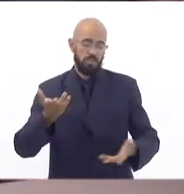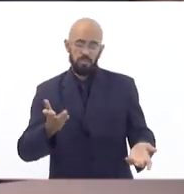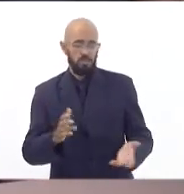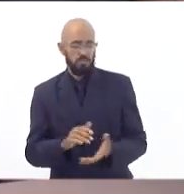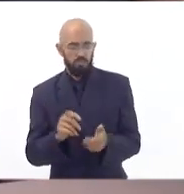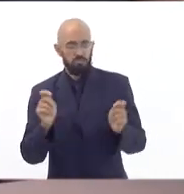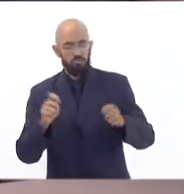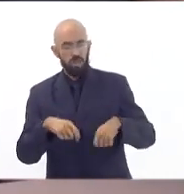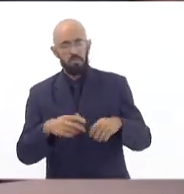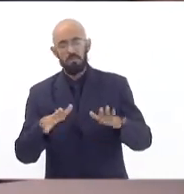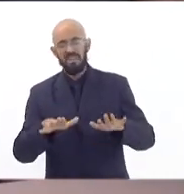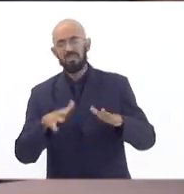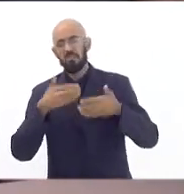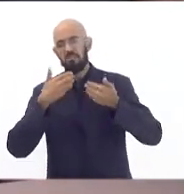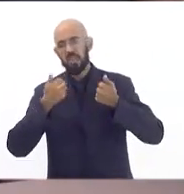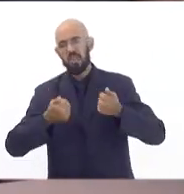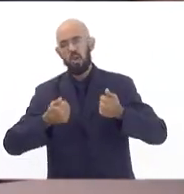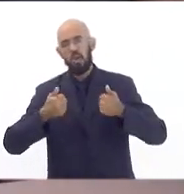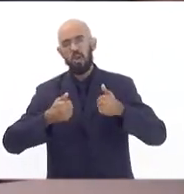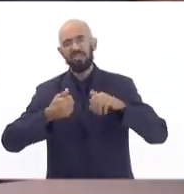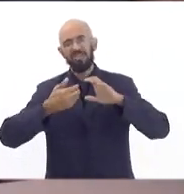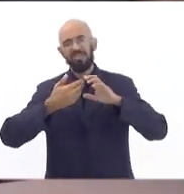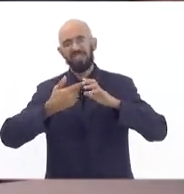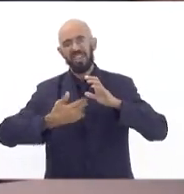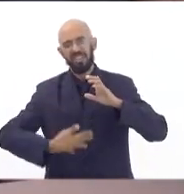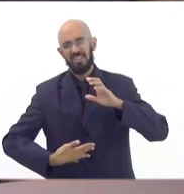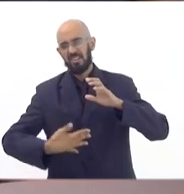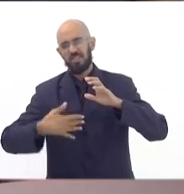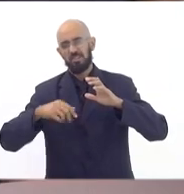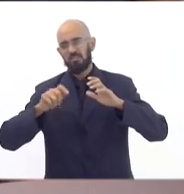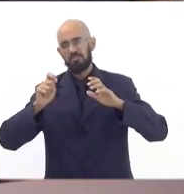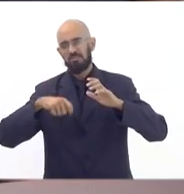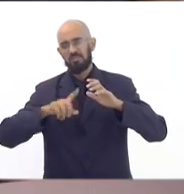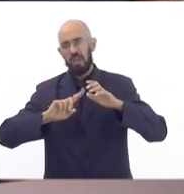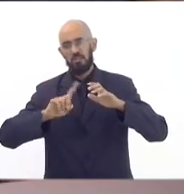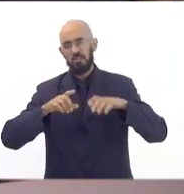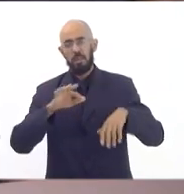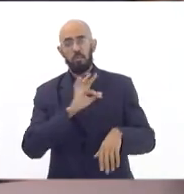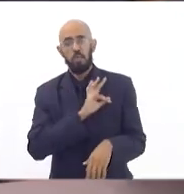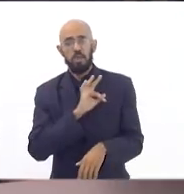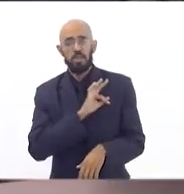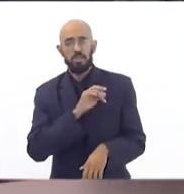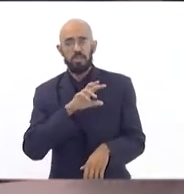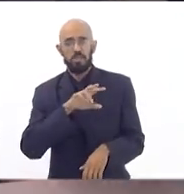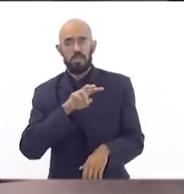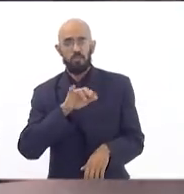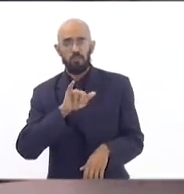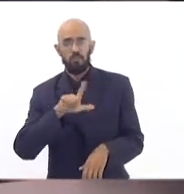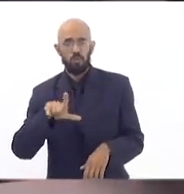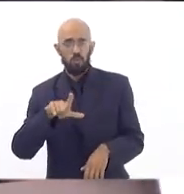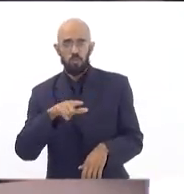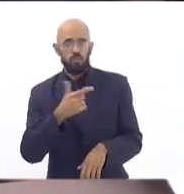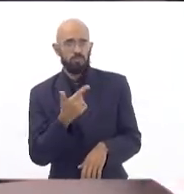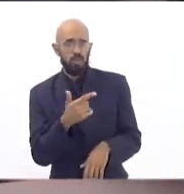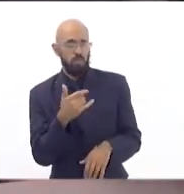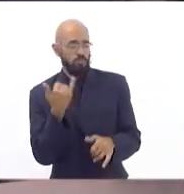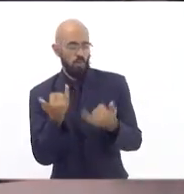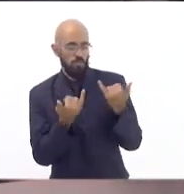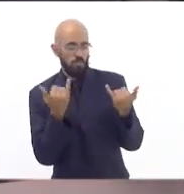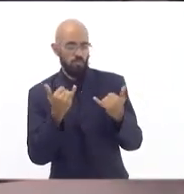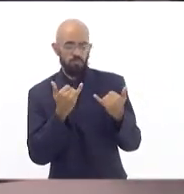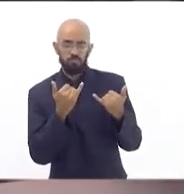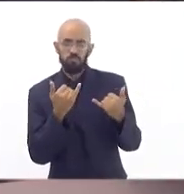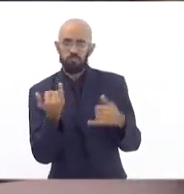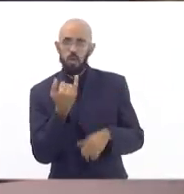informação de melhor qualificação EA deixamos bem claros para a polícia civil pouco importa a forma como botar titular da porque eles são detentores do